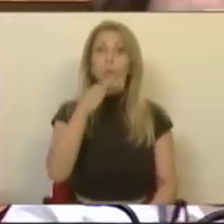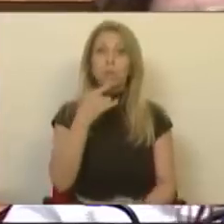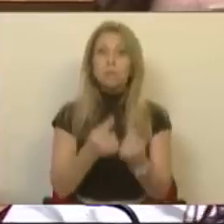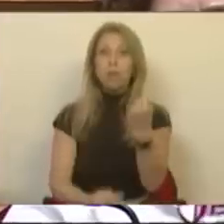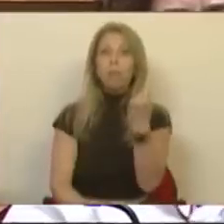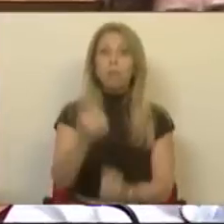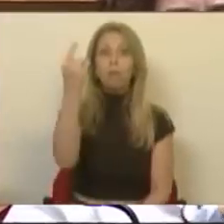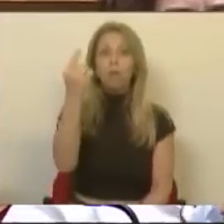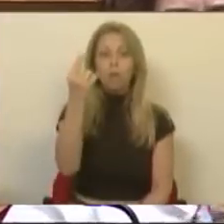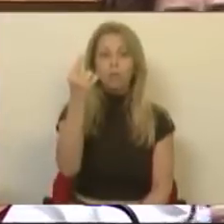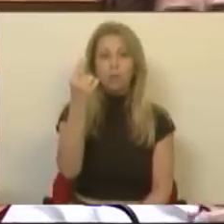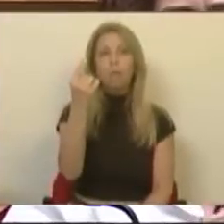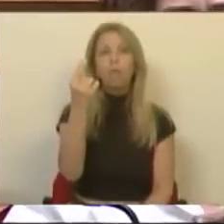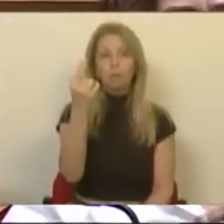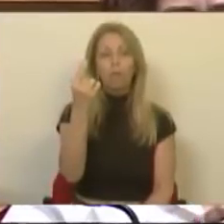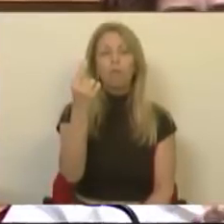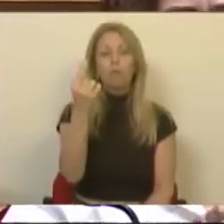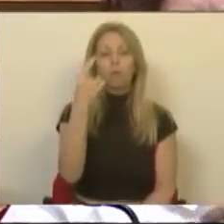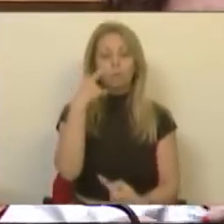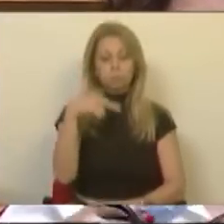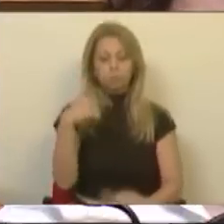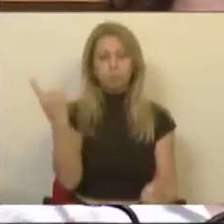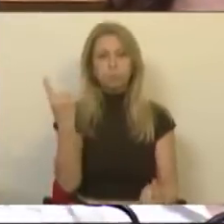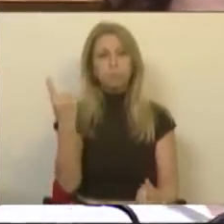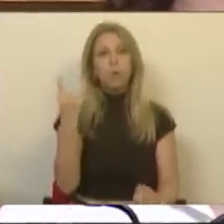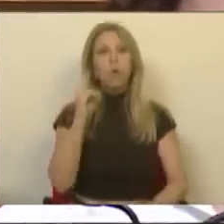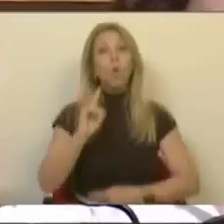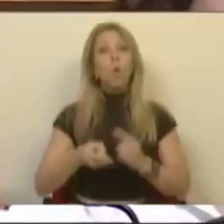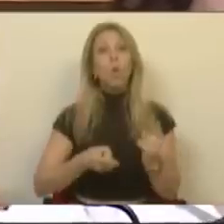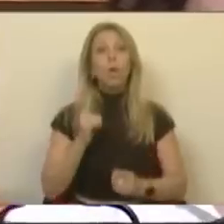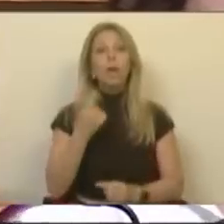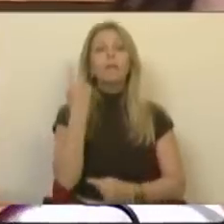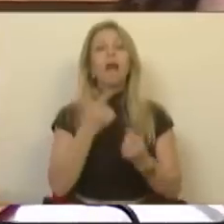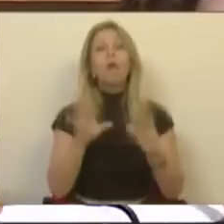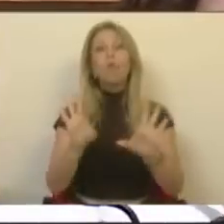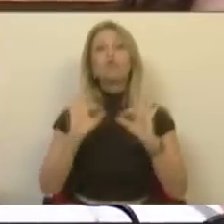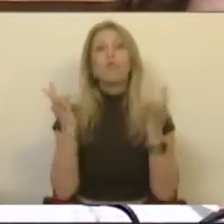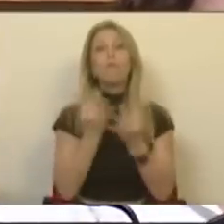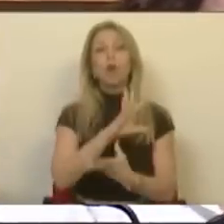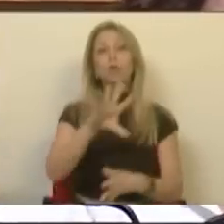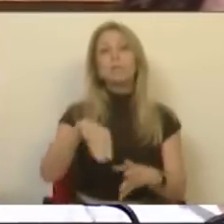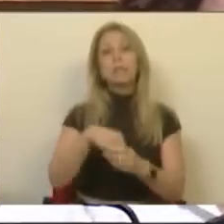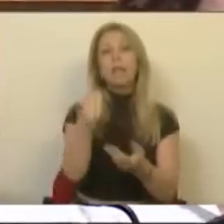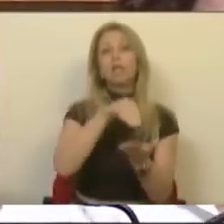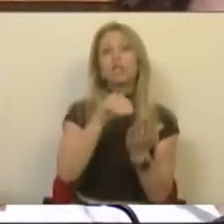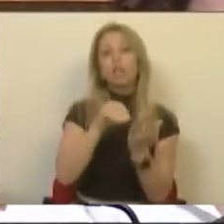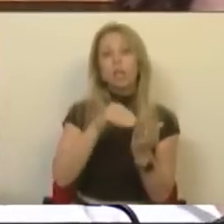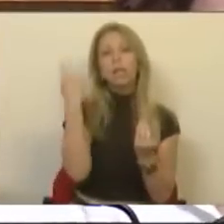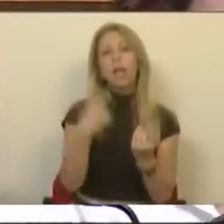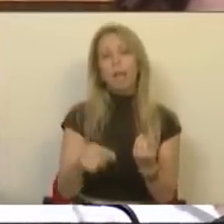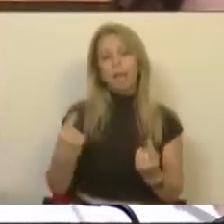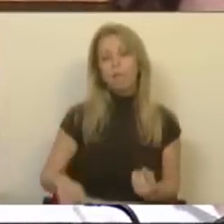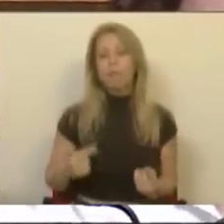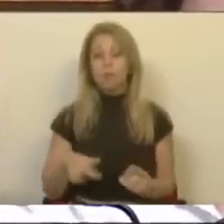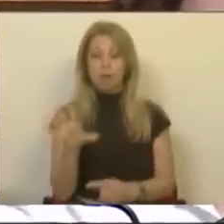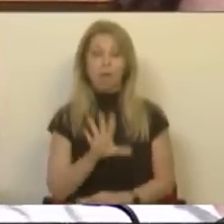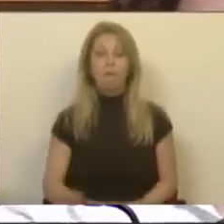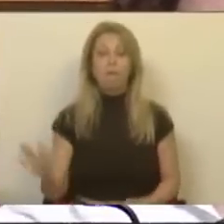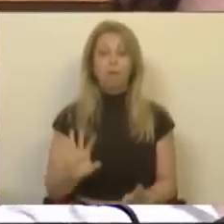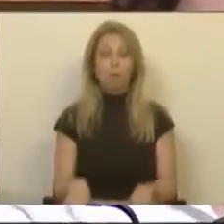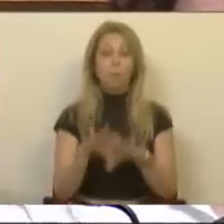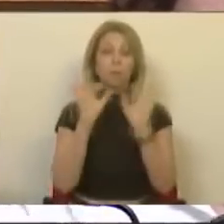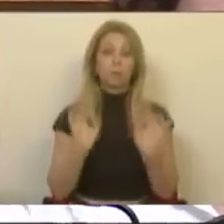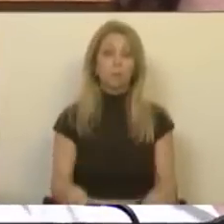que denunciaram aquilo que em certos fóruns internos eram escrito da mesma natureza que vemos noutros